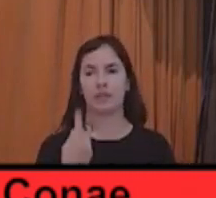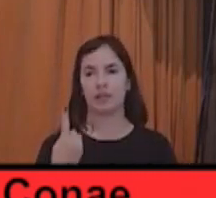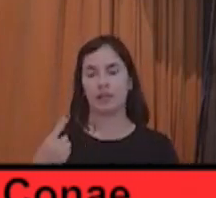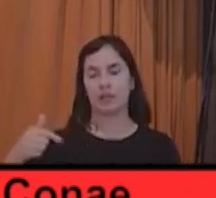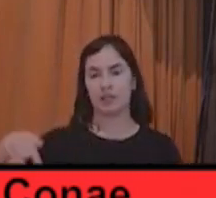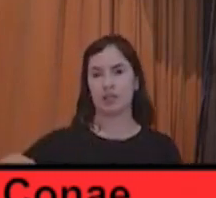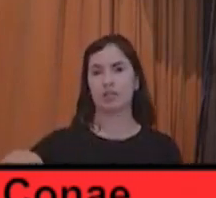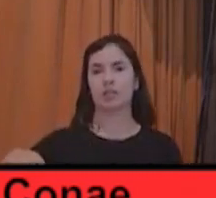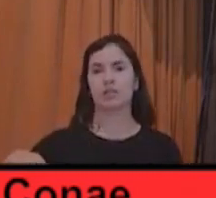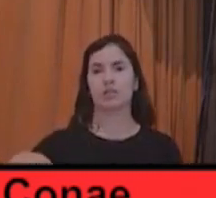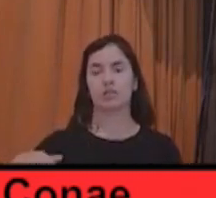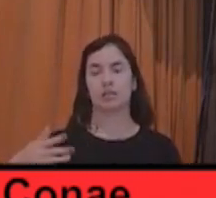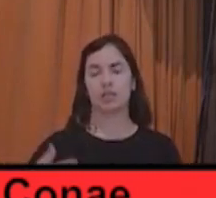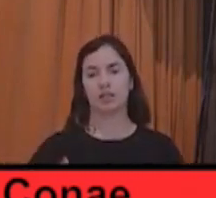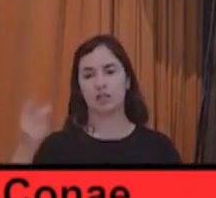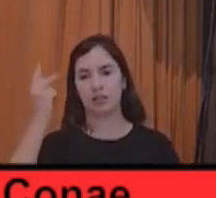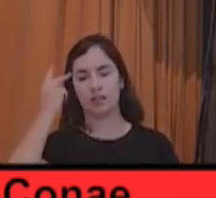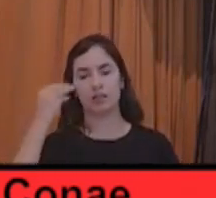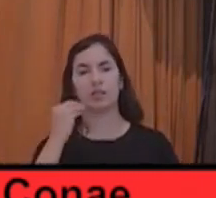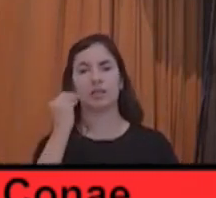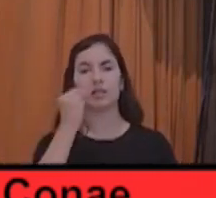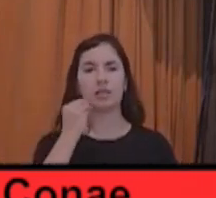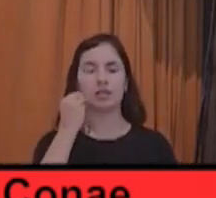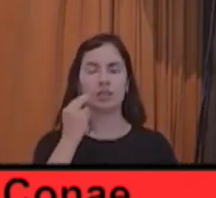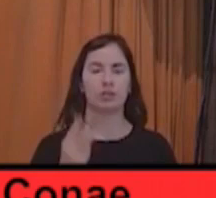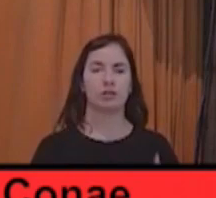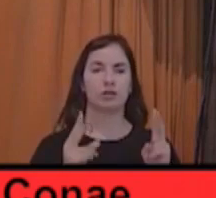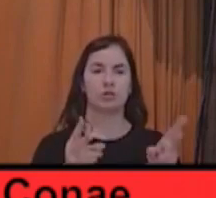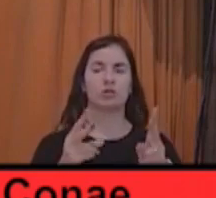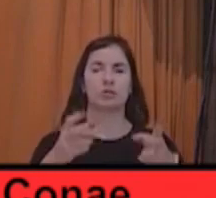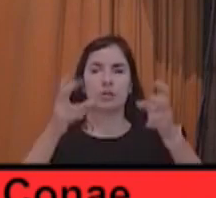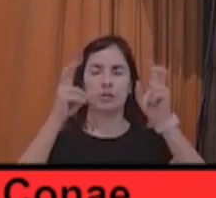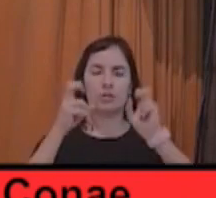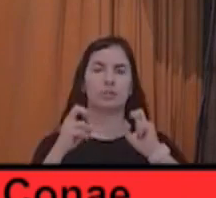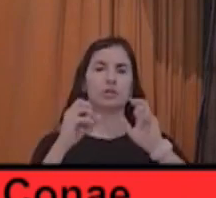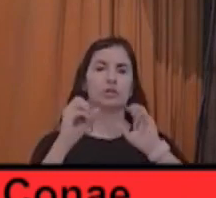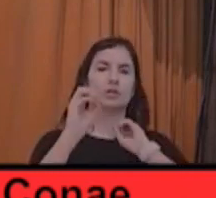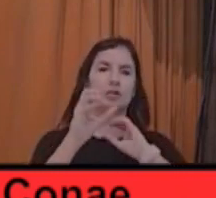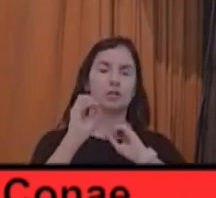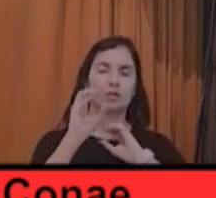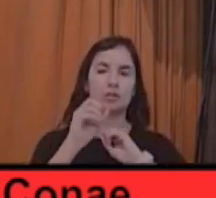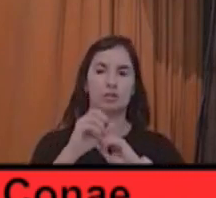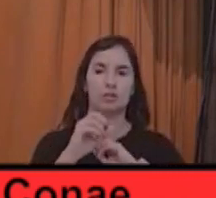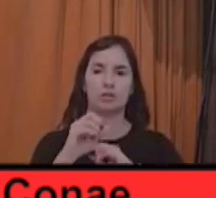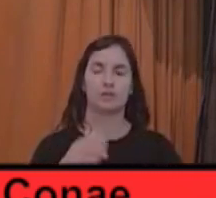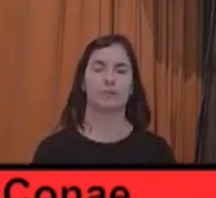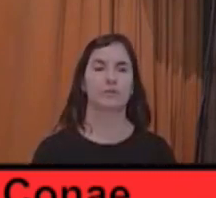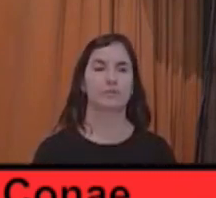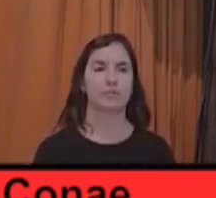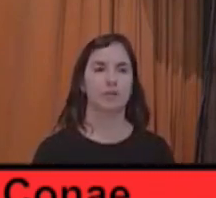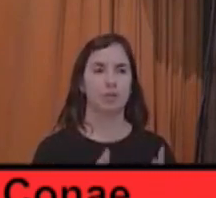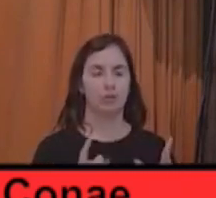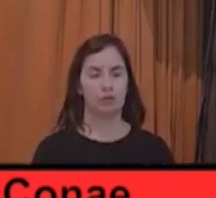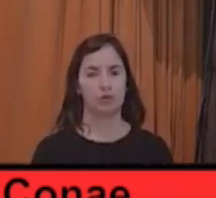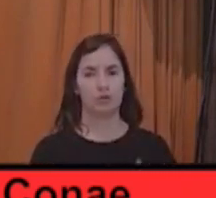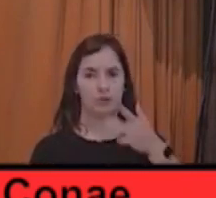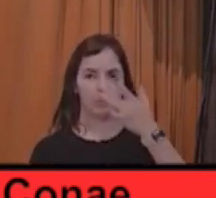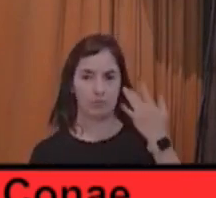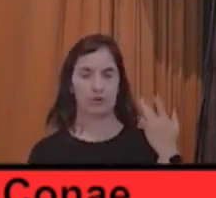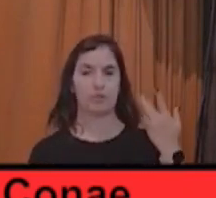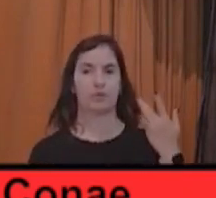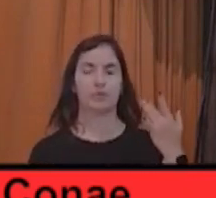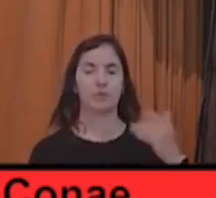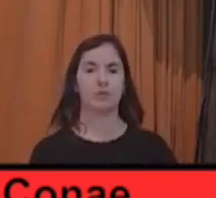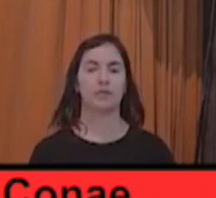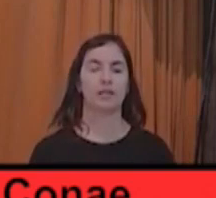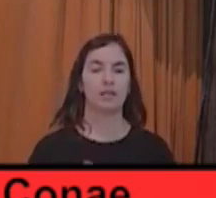São Paulo, né, tentando avançar numa perspectiva de educação que seja para todos, numa perspectiva de educação